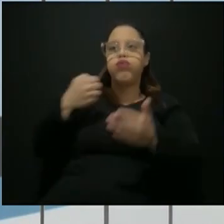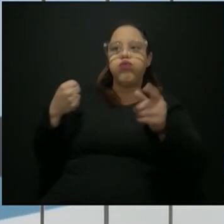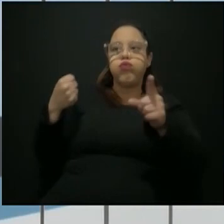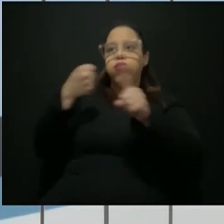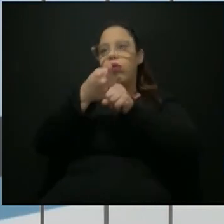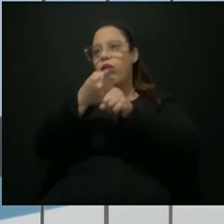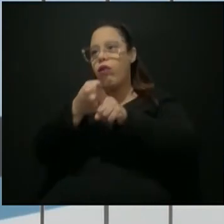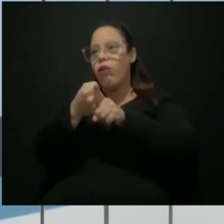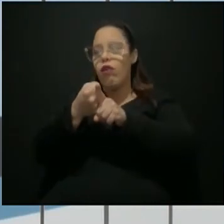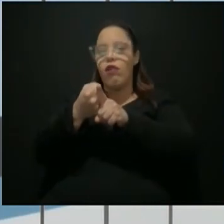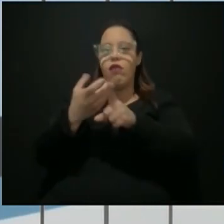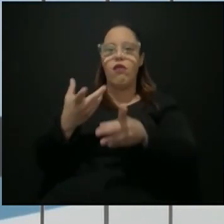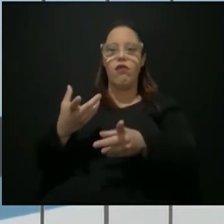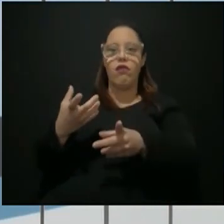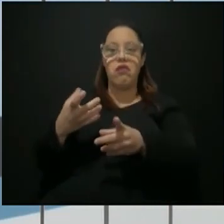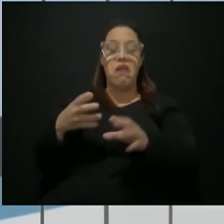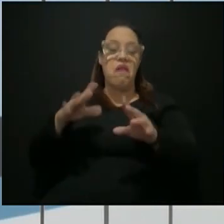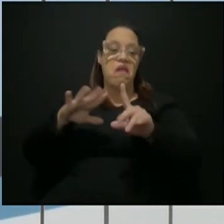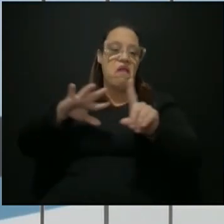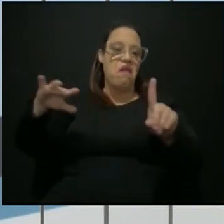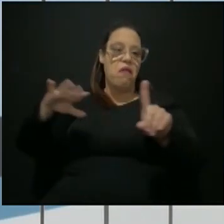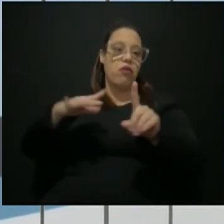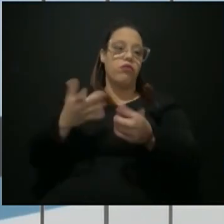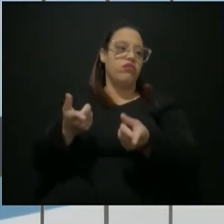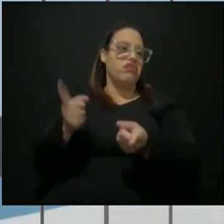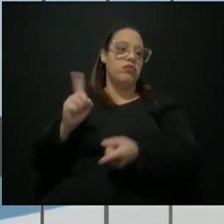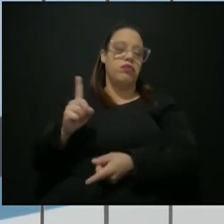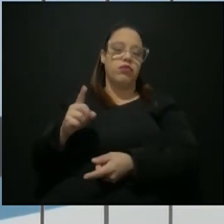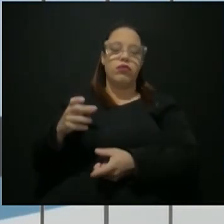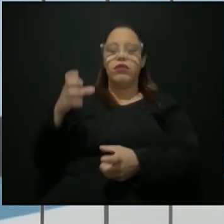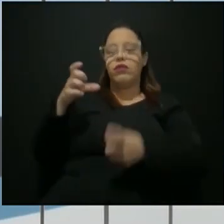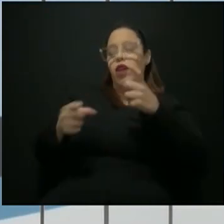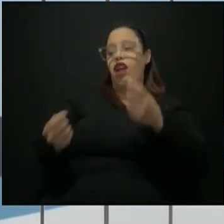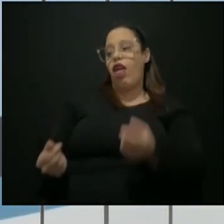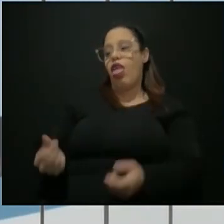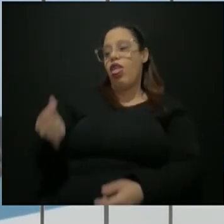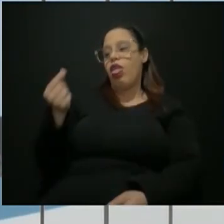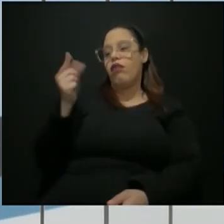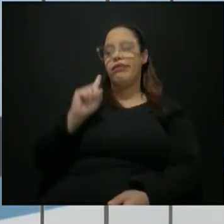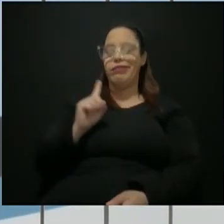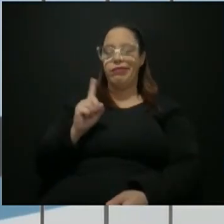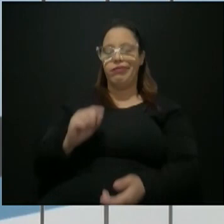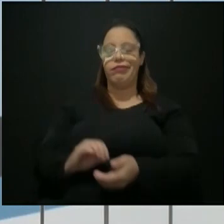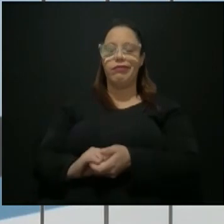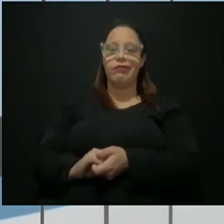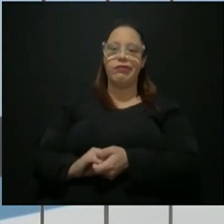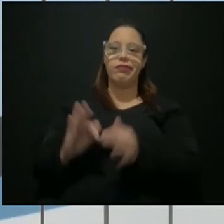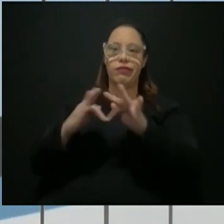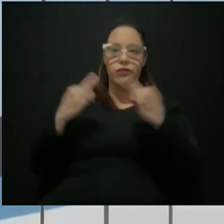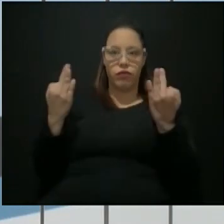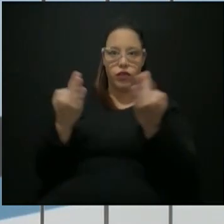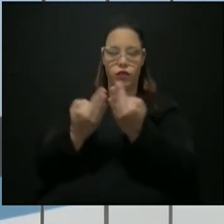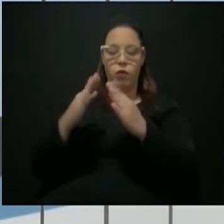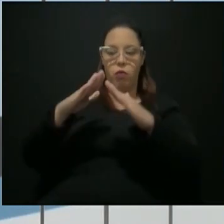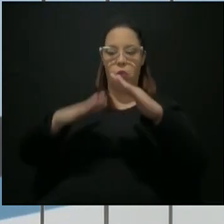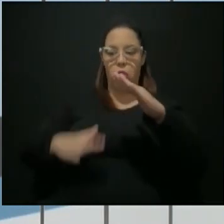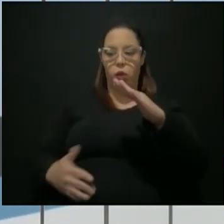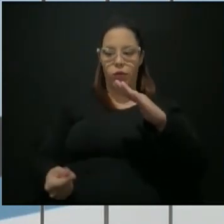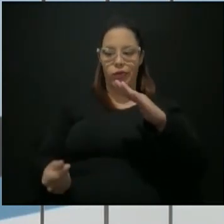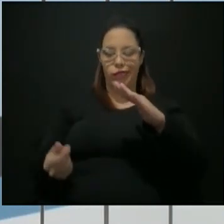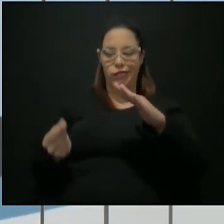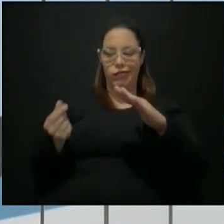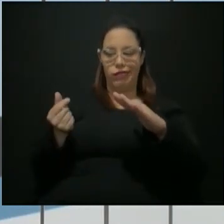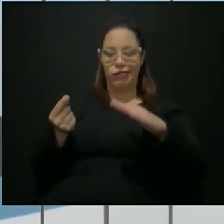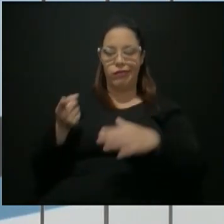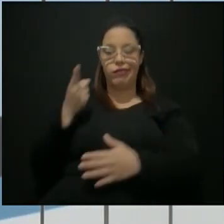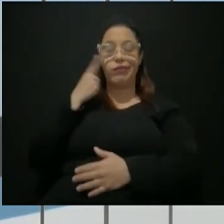uma característica de pessoas com grande poder aquisitivo, né? Mesmo nas famílias de baixa renda, a gente percebe um declínio